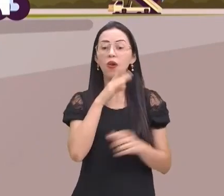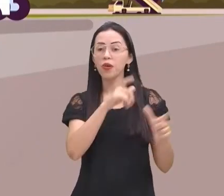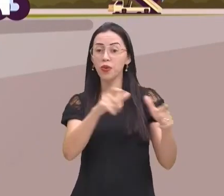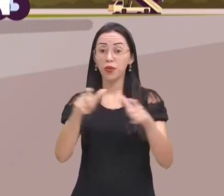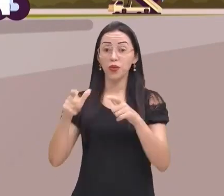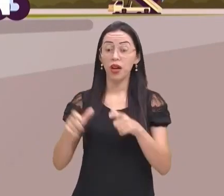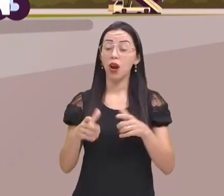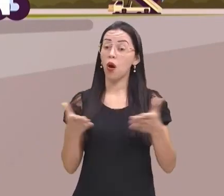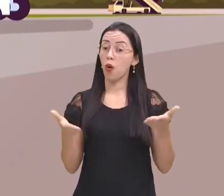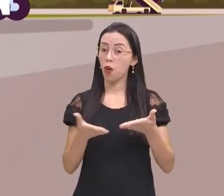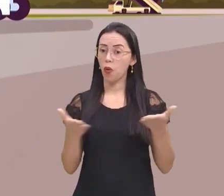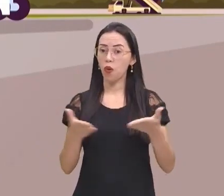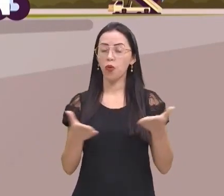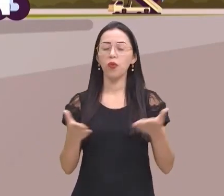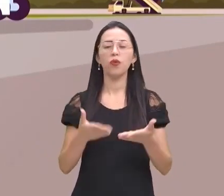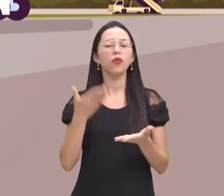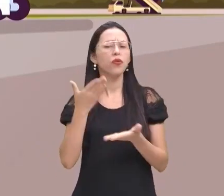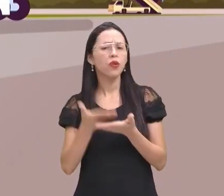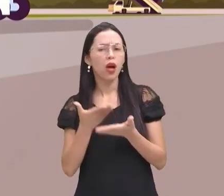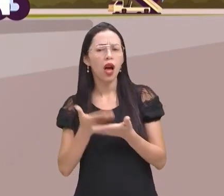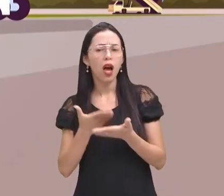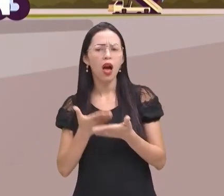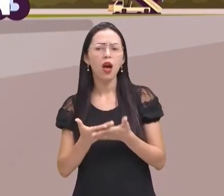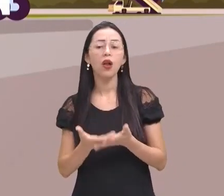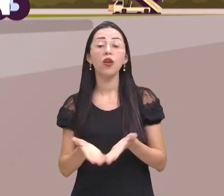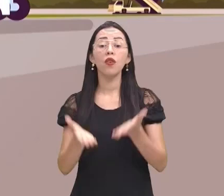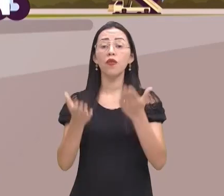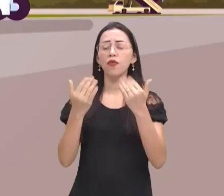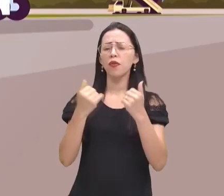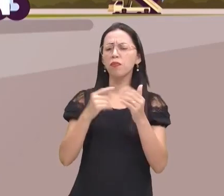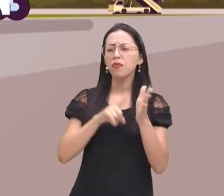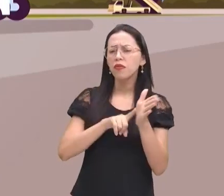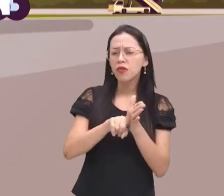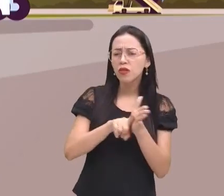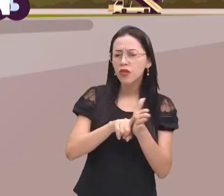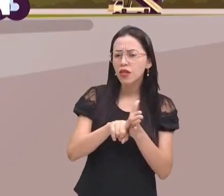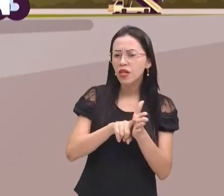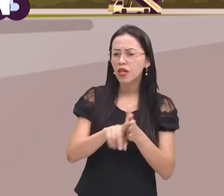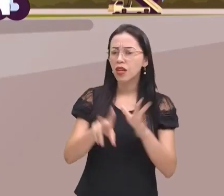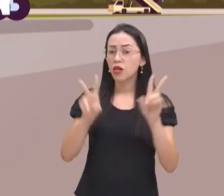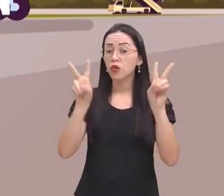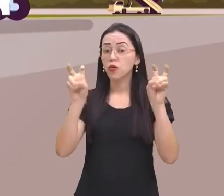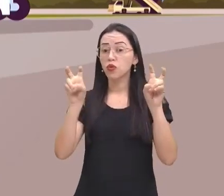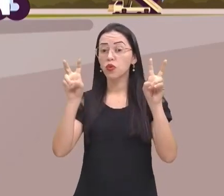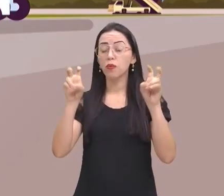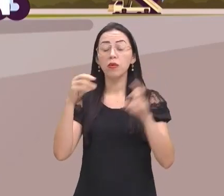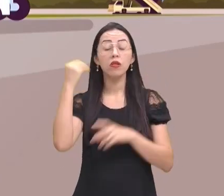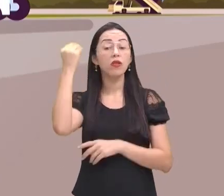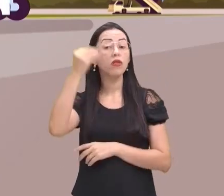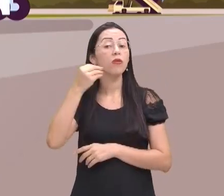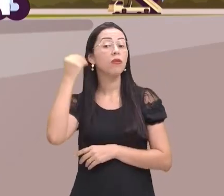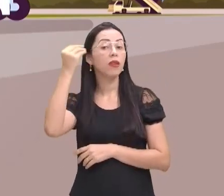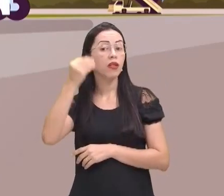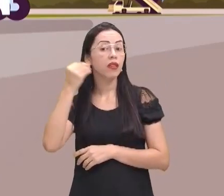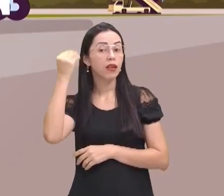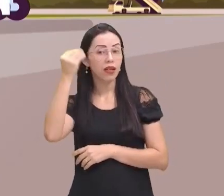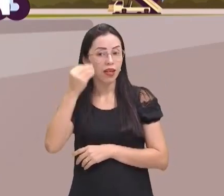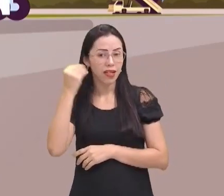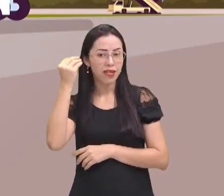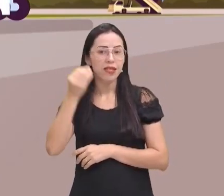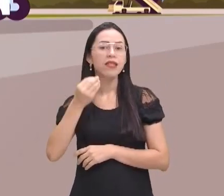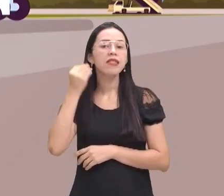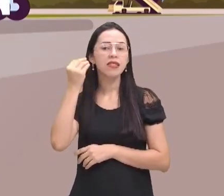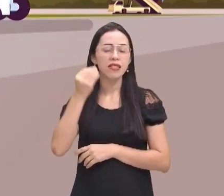hoje, nós iremos investigar um relato de experiência de uma grande viagem pela